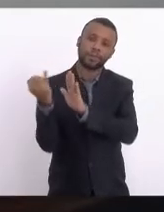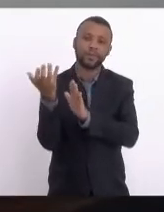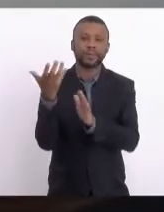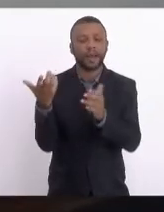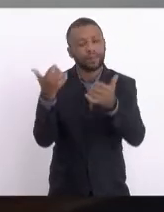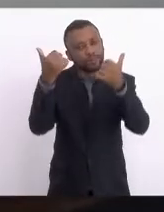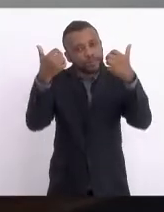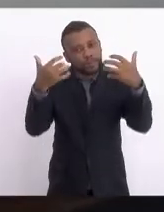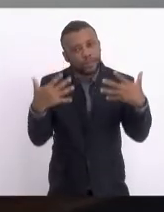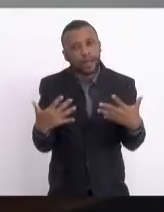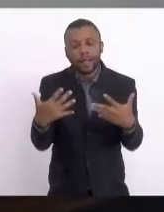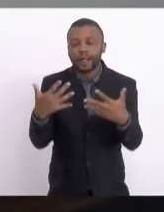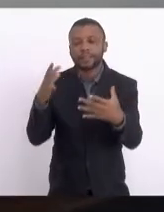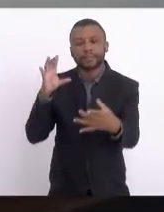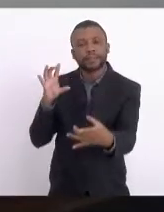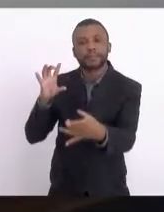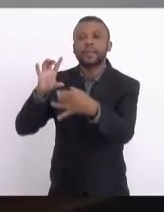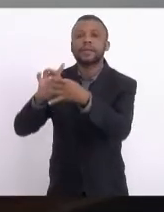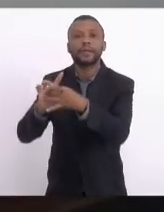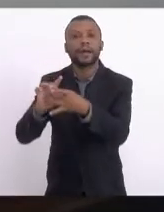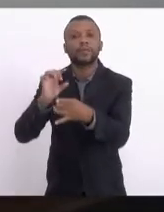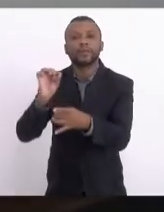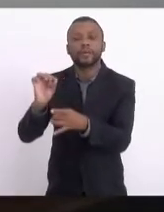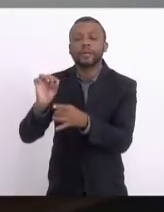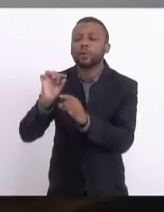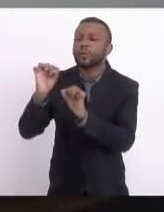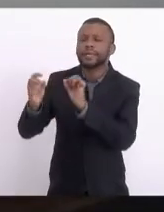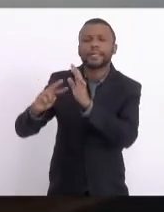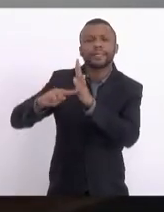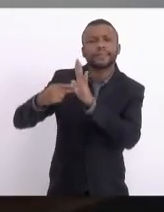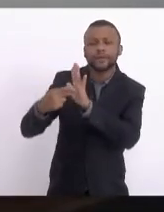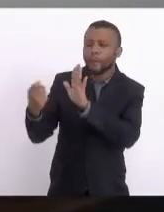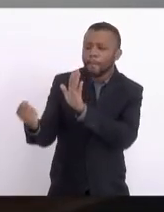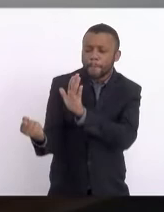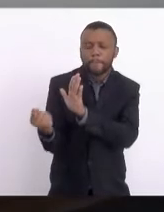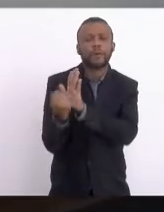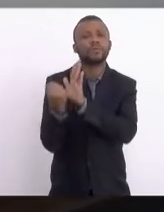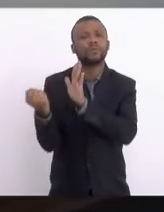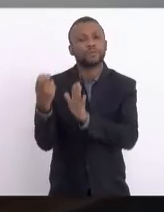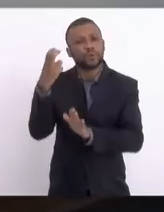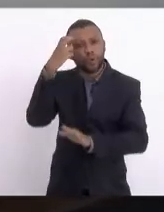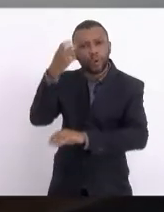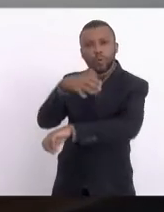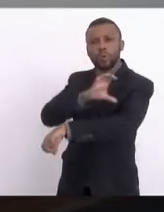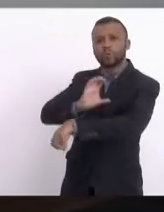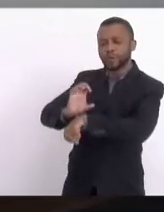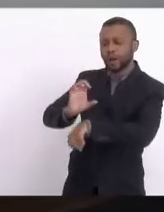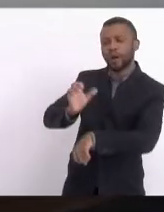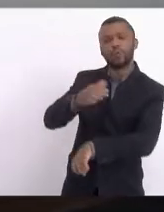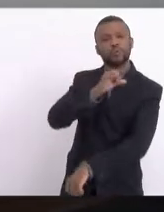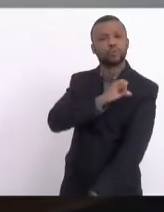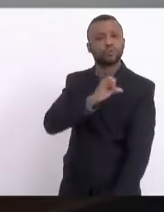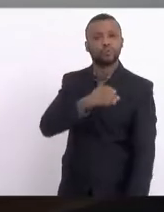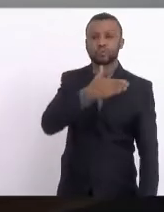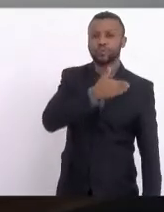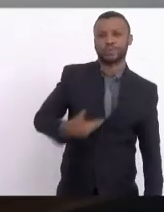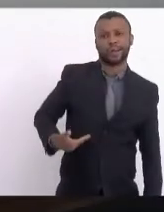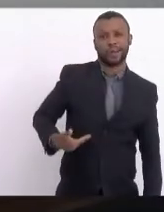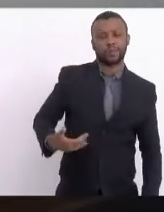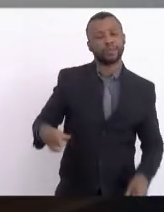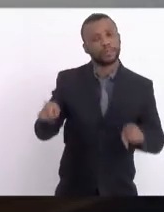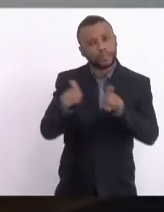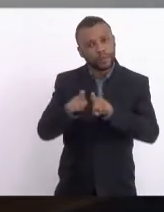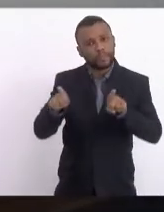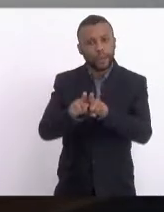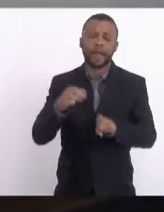é a definição relacionada ao que é o patrimônio cultural do Estado. Isto, sim, também é muito importante. Entendeu,